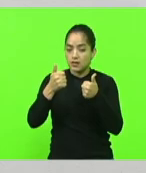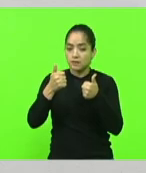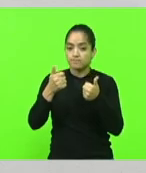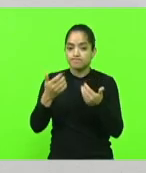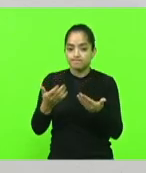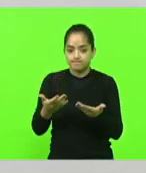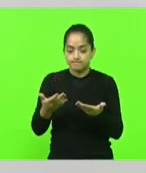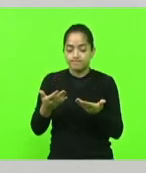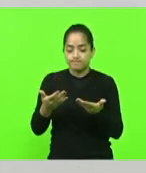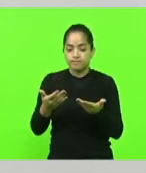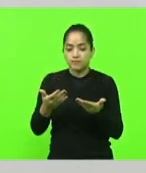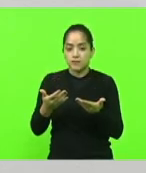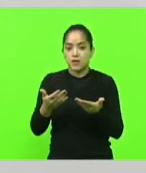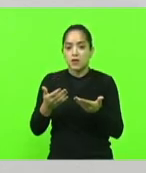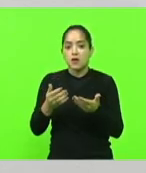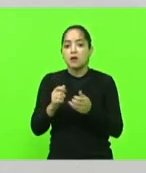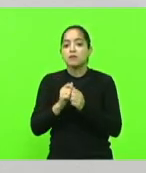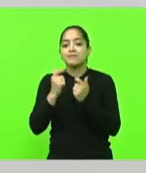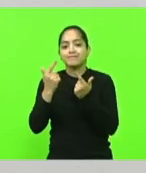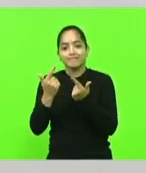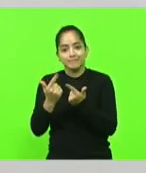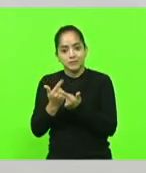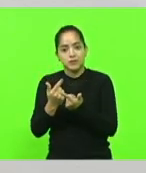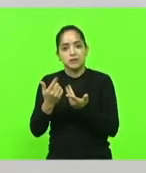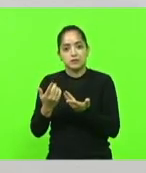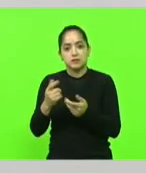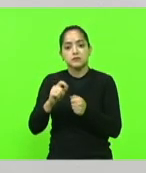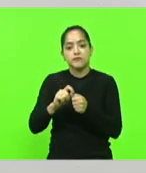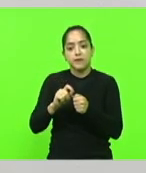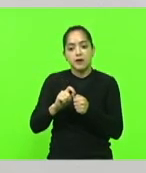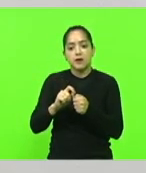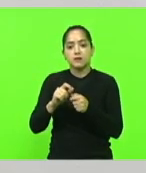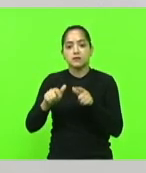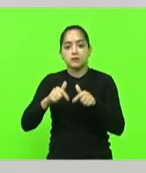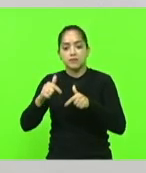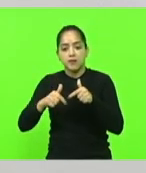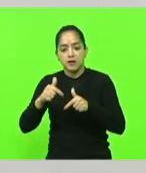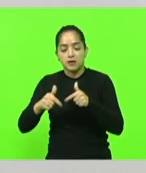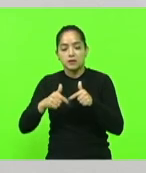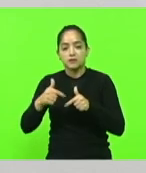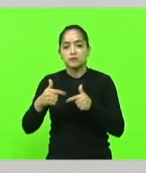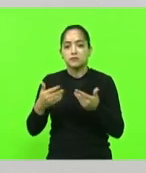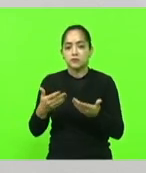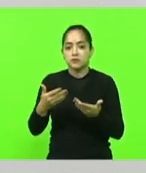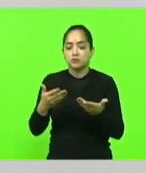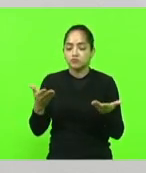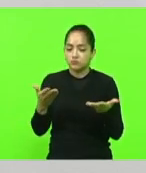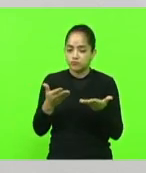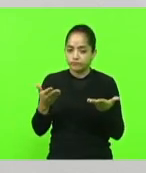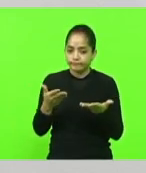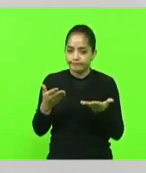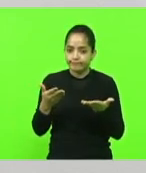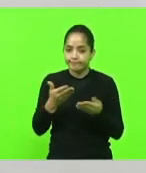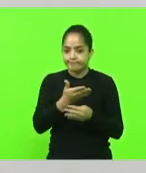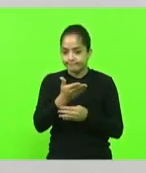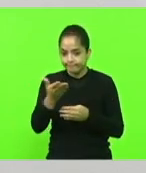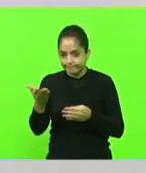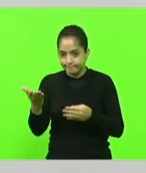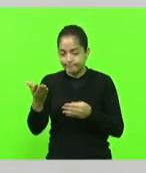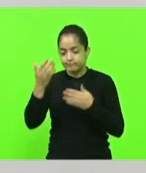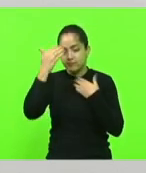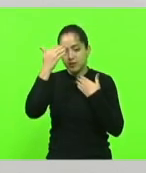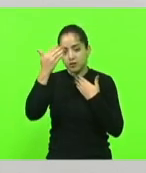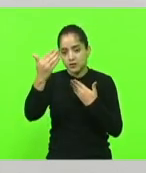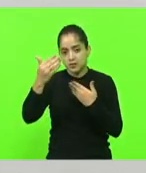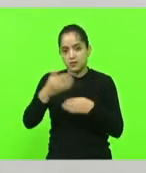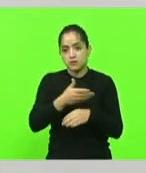o que essa casa faz também. Então, por hoje seria isso, presidente. Eu agradeço